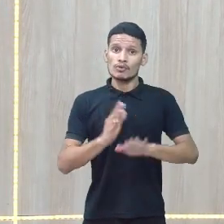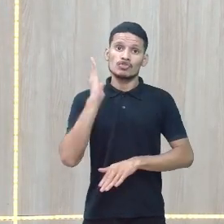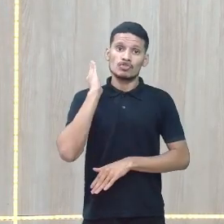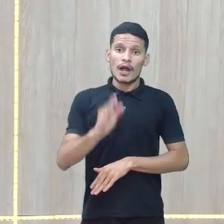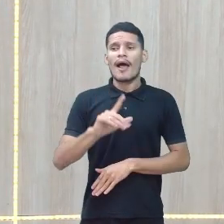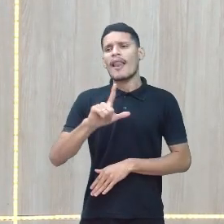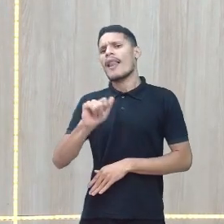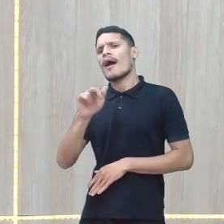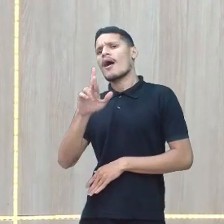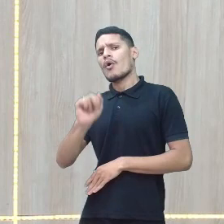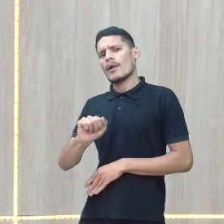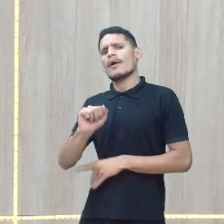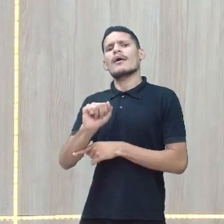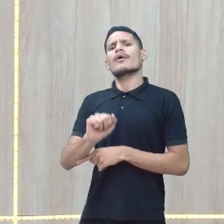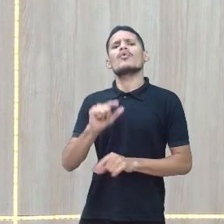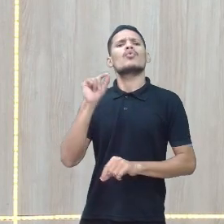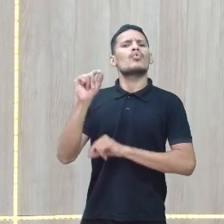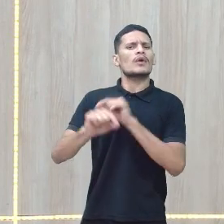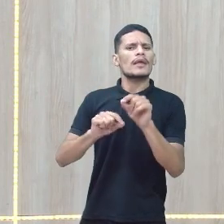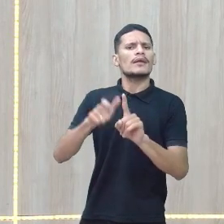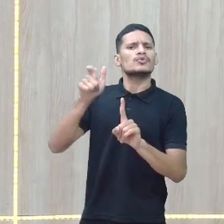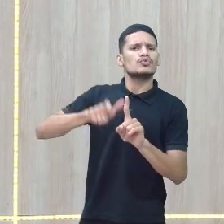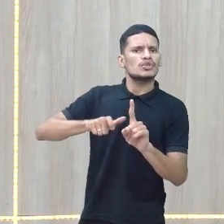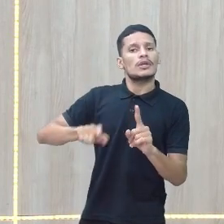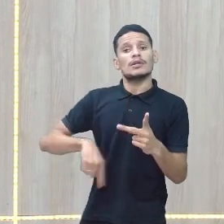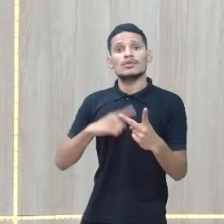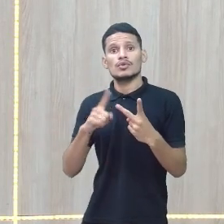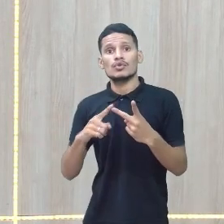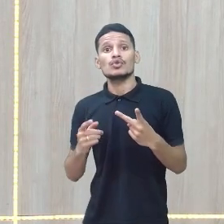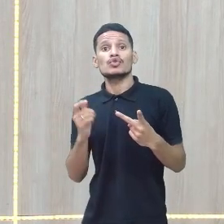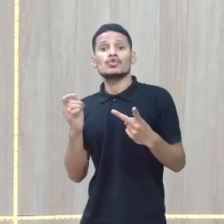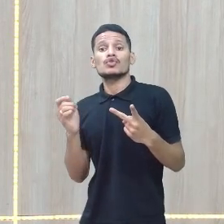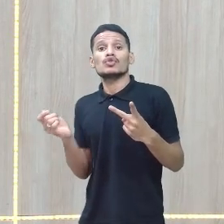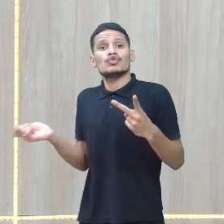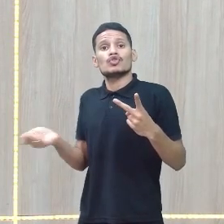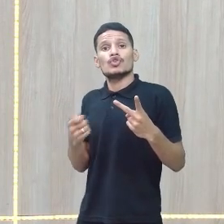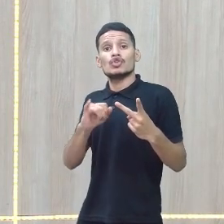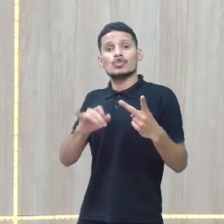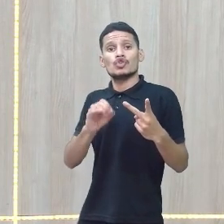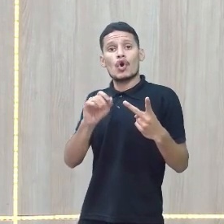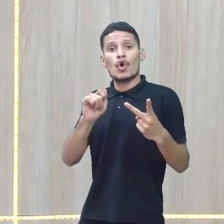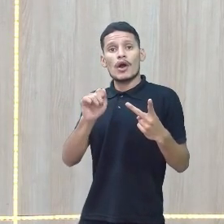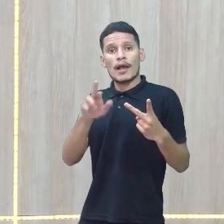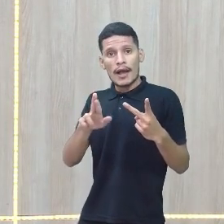vocês. Laura, sujeito, joga, verbo,